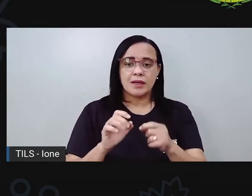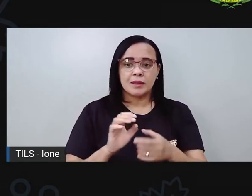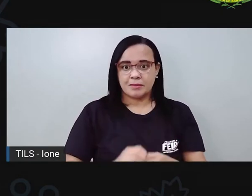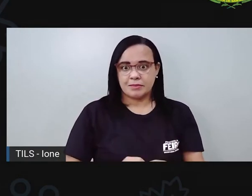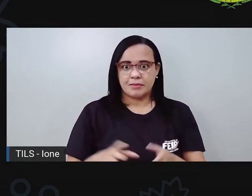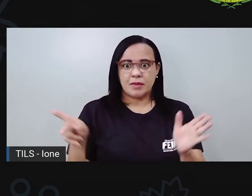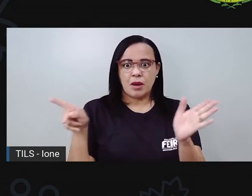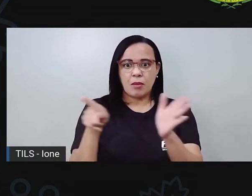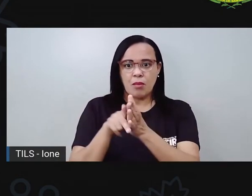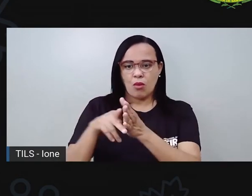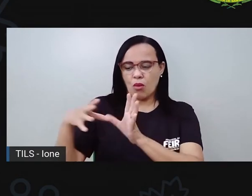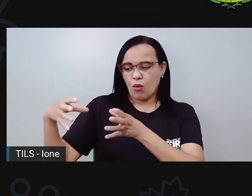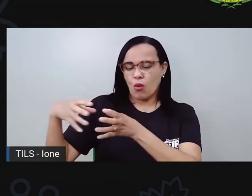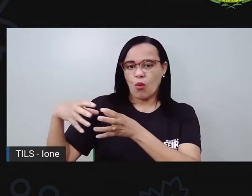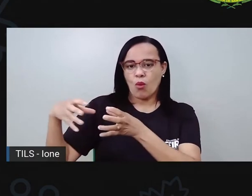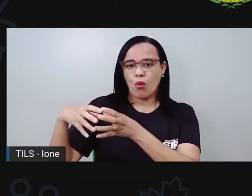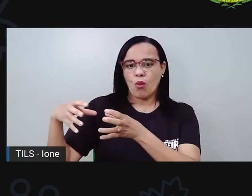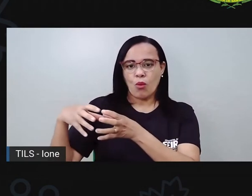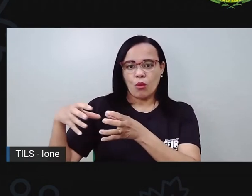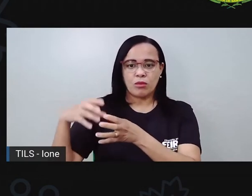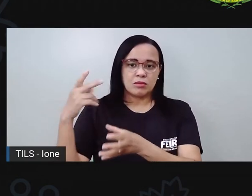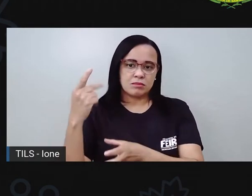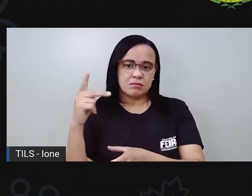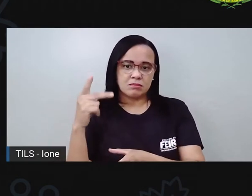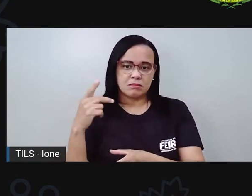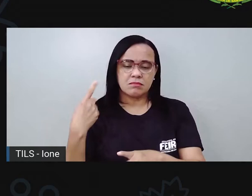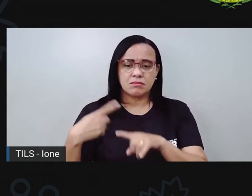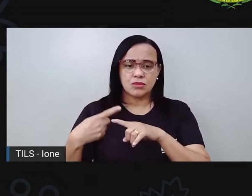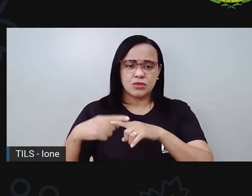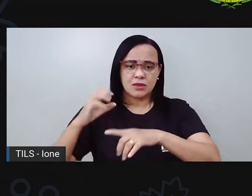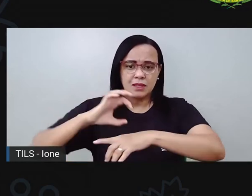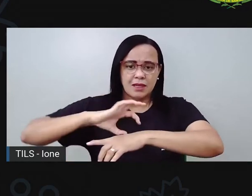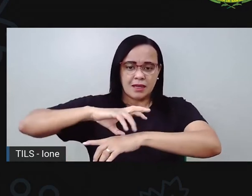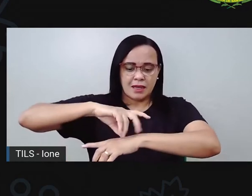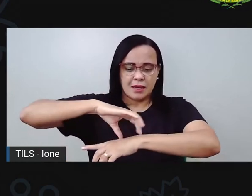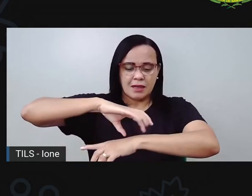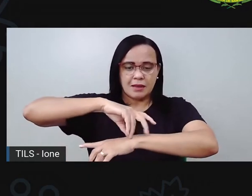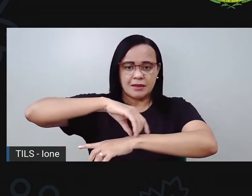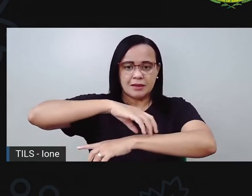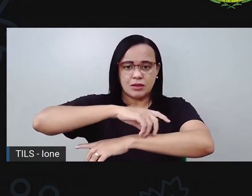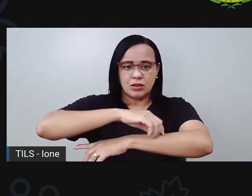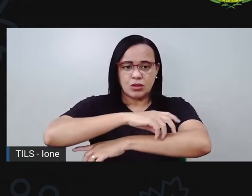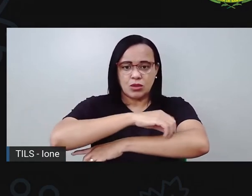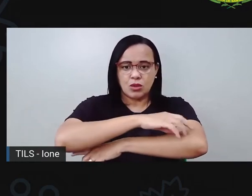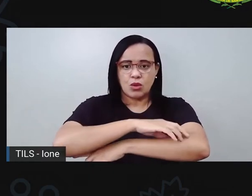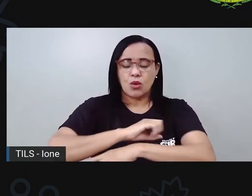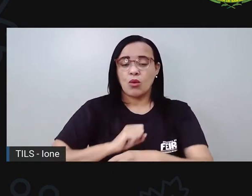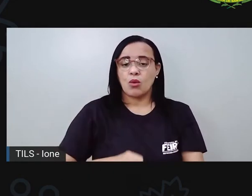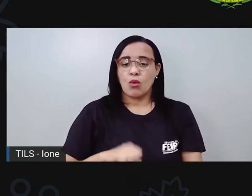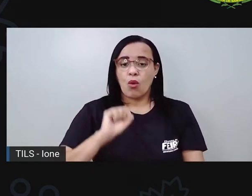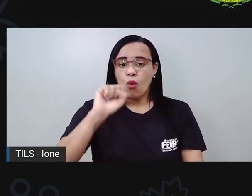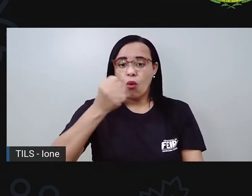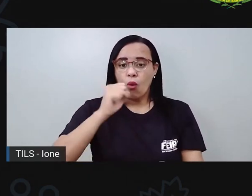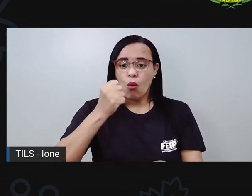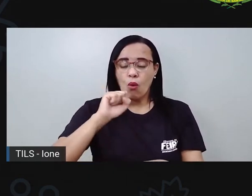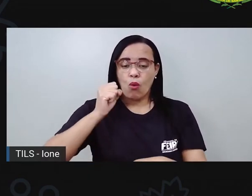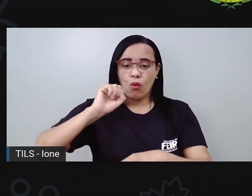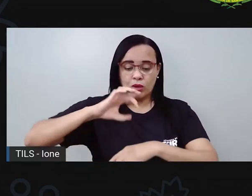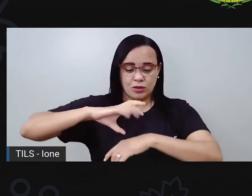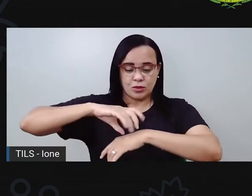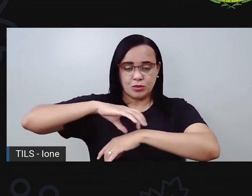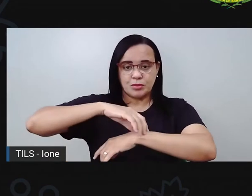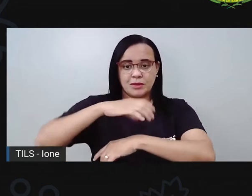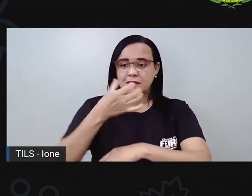Por que será E por que as aranhas possuem oito e não sei